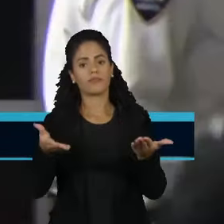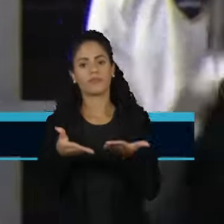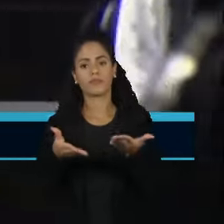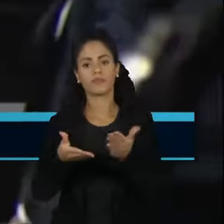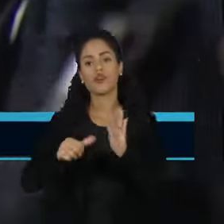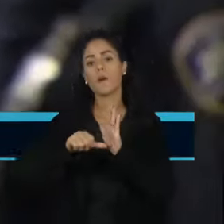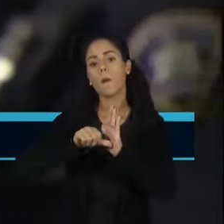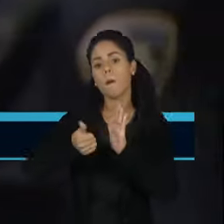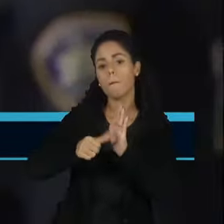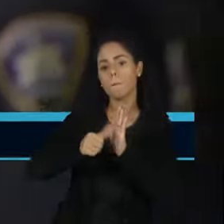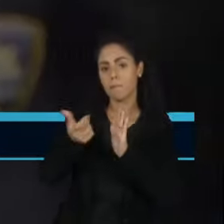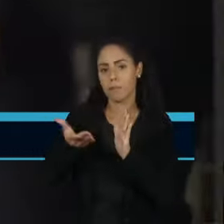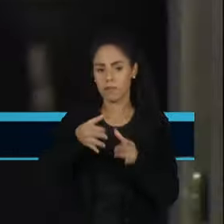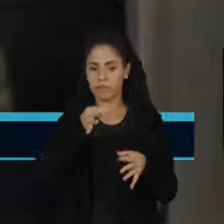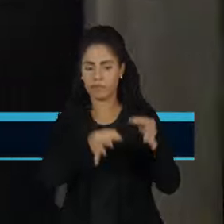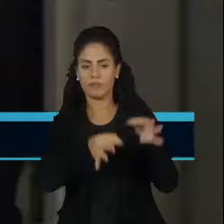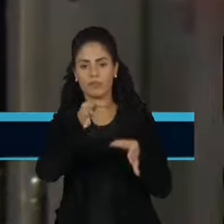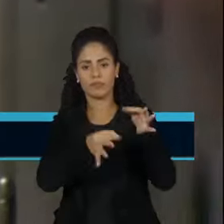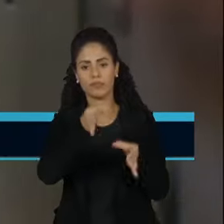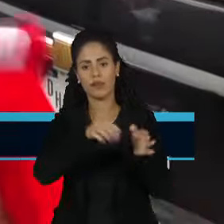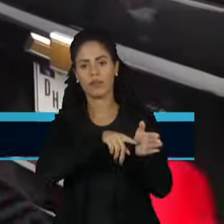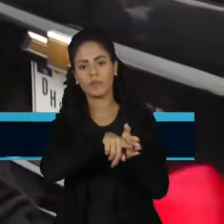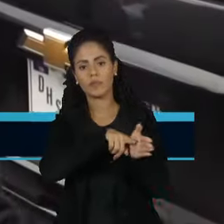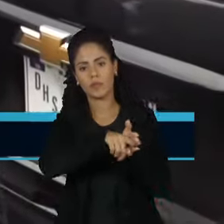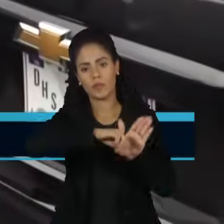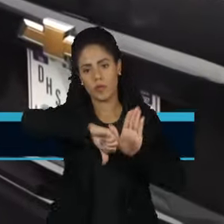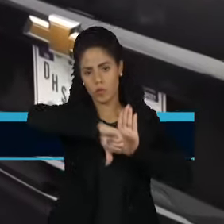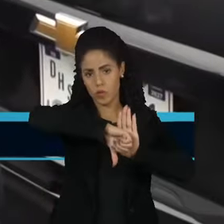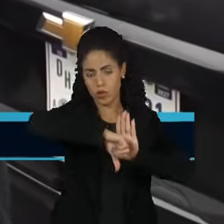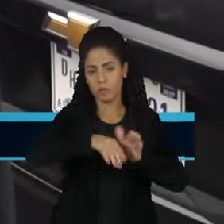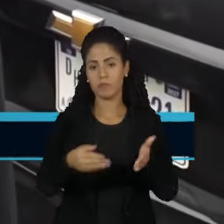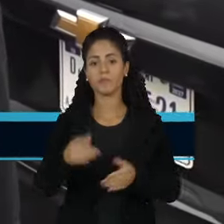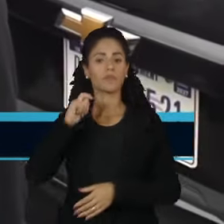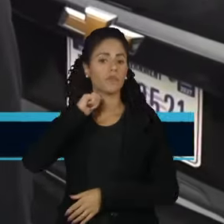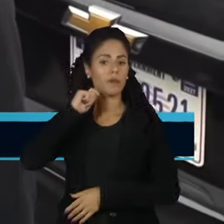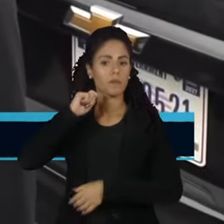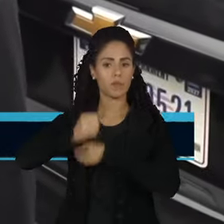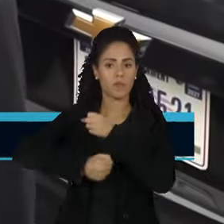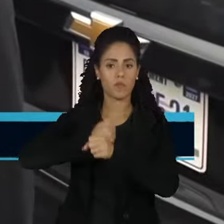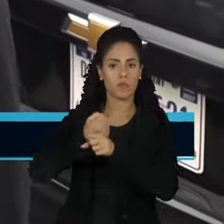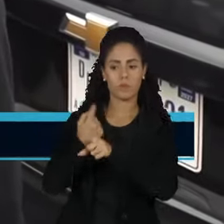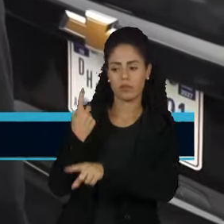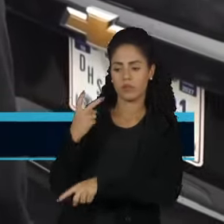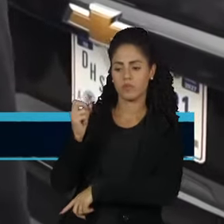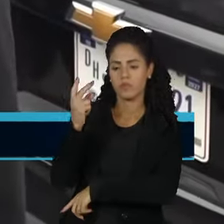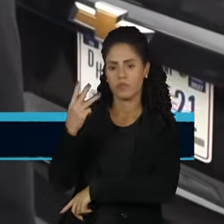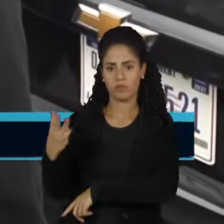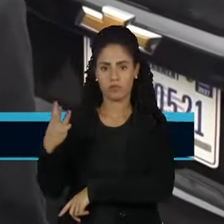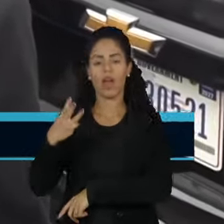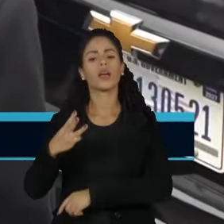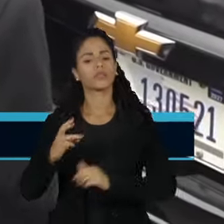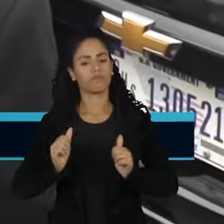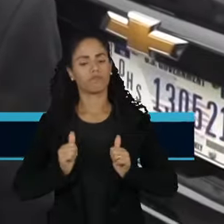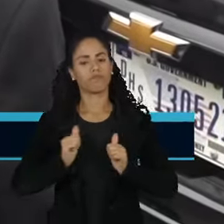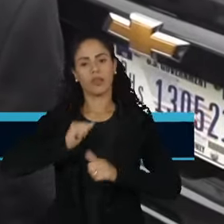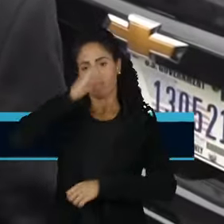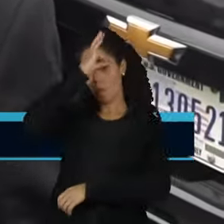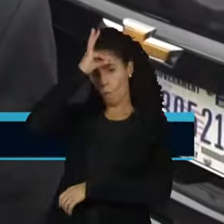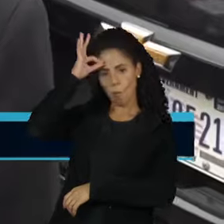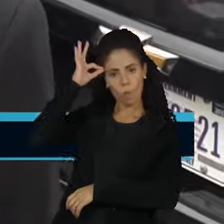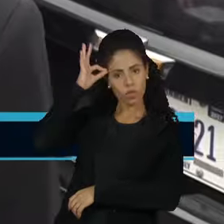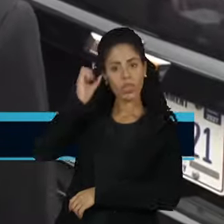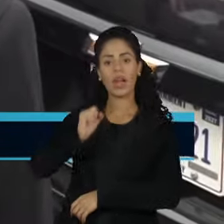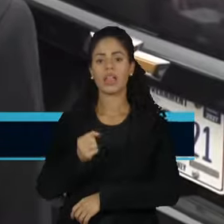primeiro julgamento de Trump envolvendo a justiça criminal. Em abril do ano passado, Trump se declarou inocente das